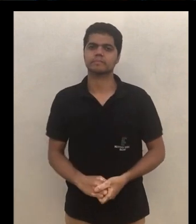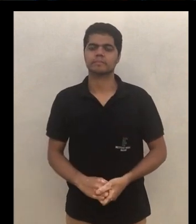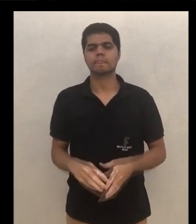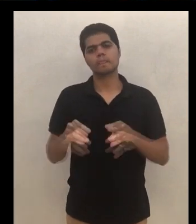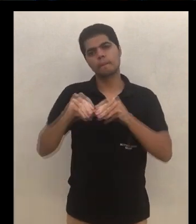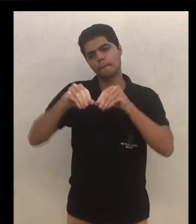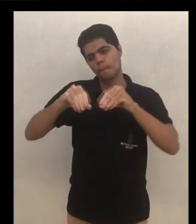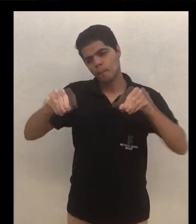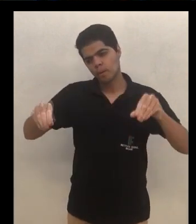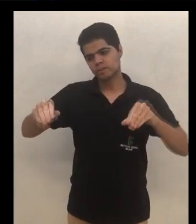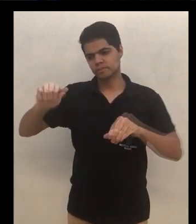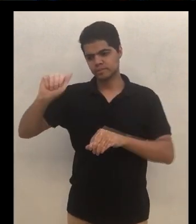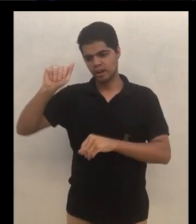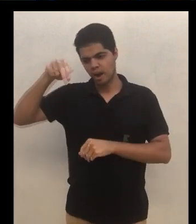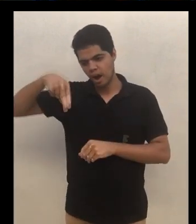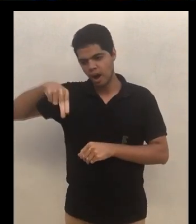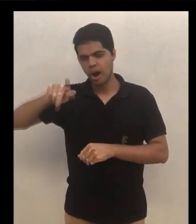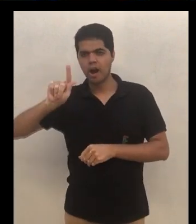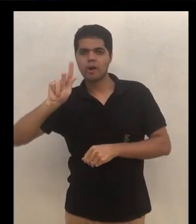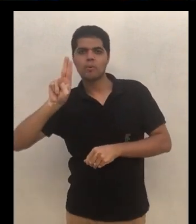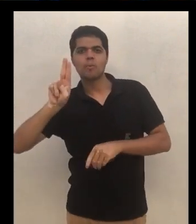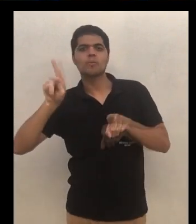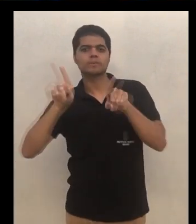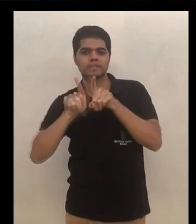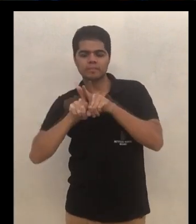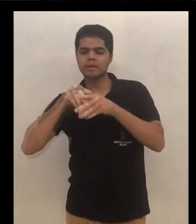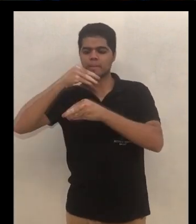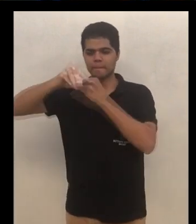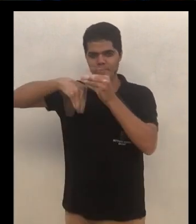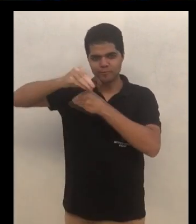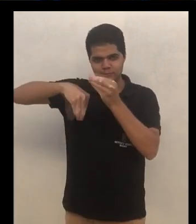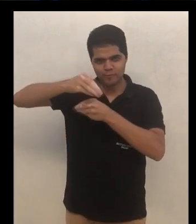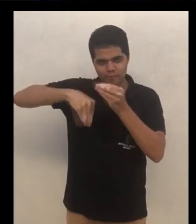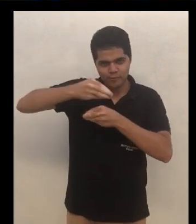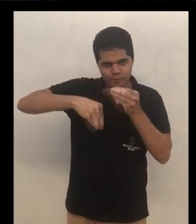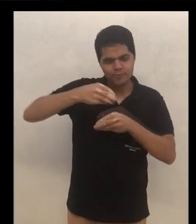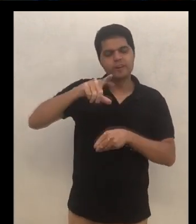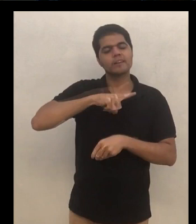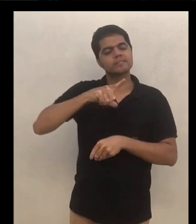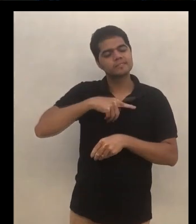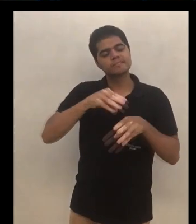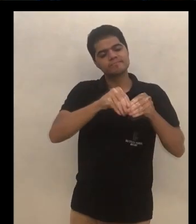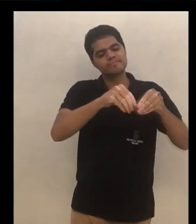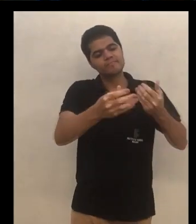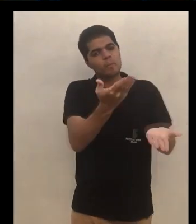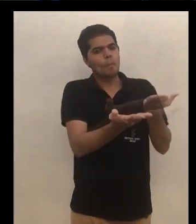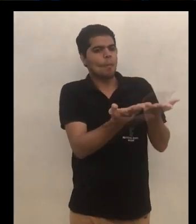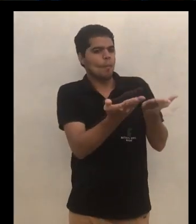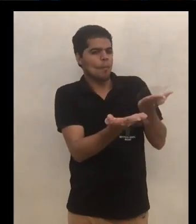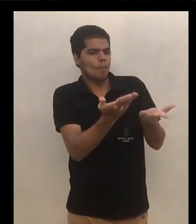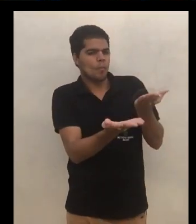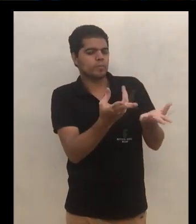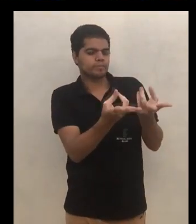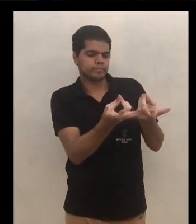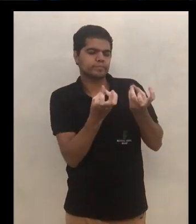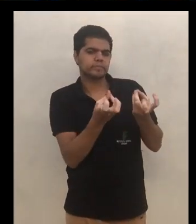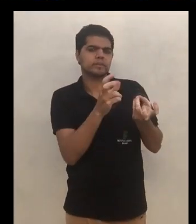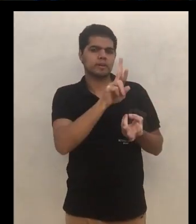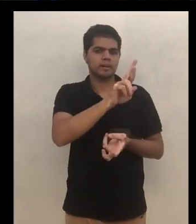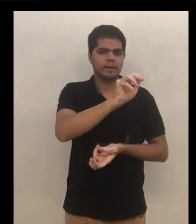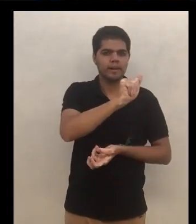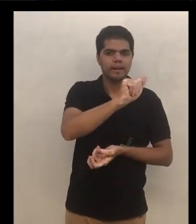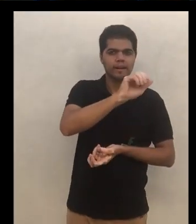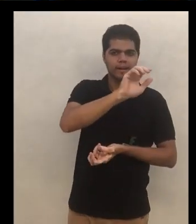o farelo de andu, o farelo da moringa, que é colocado diretamente dentro da própria ração balanceada. Você pode